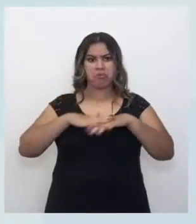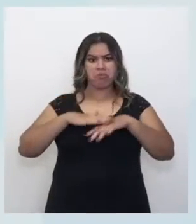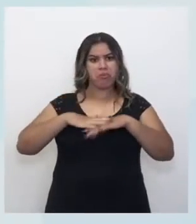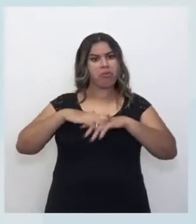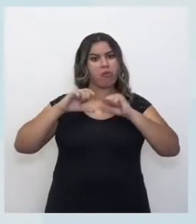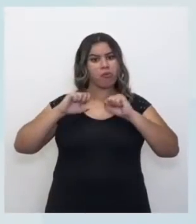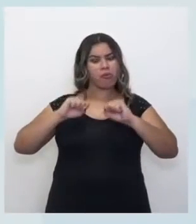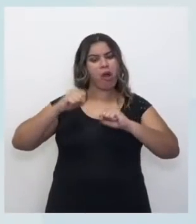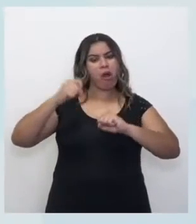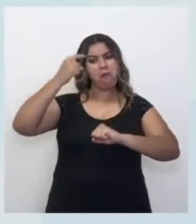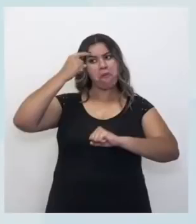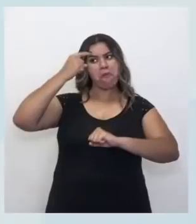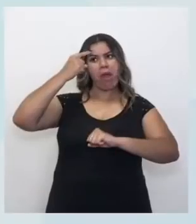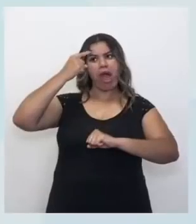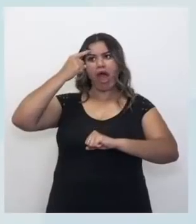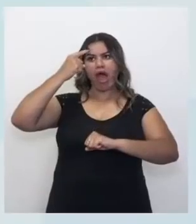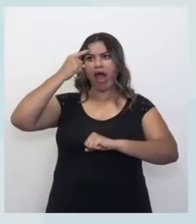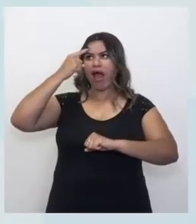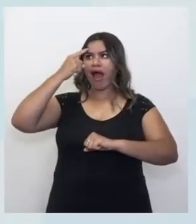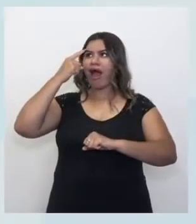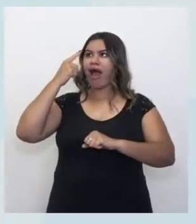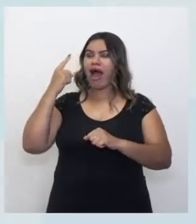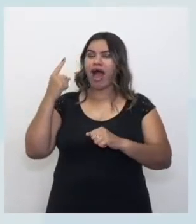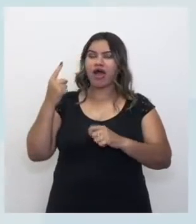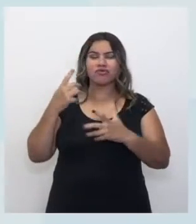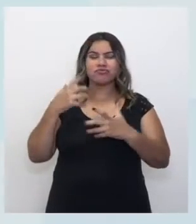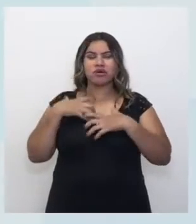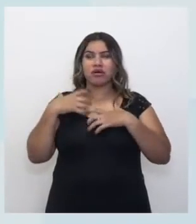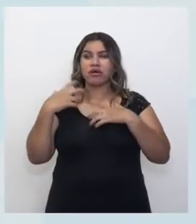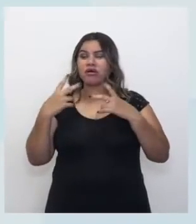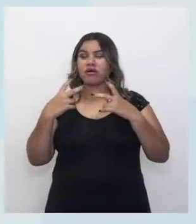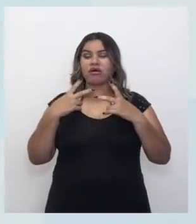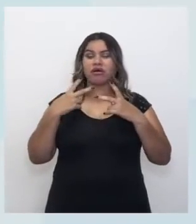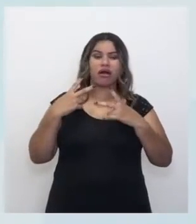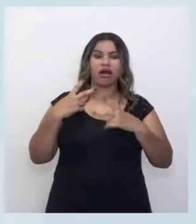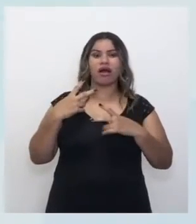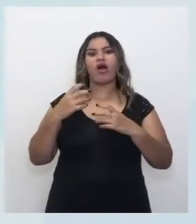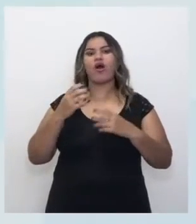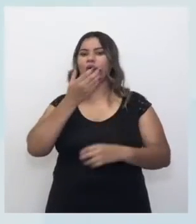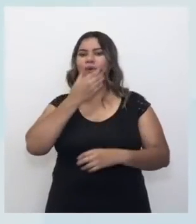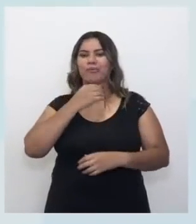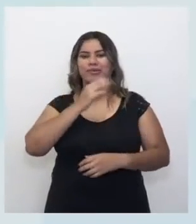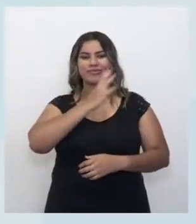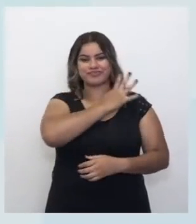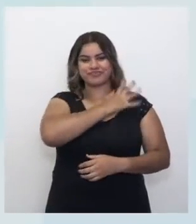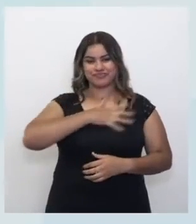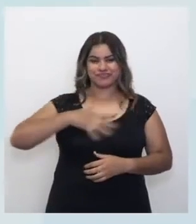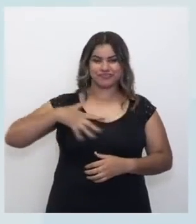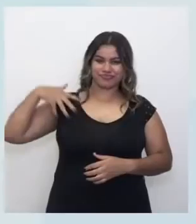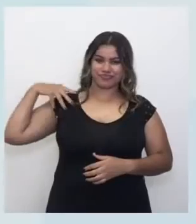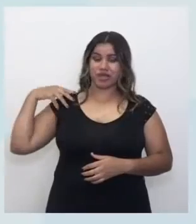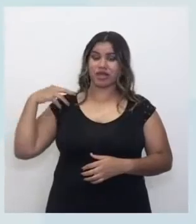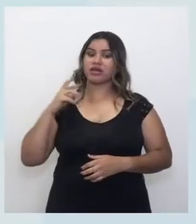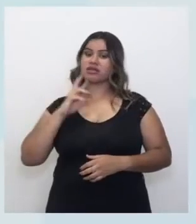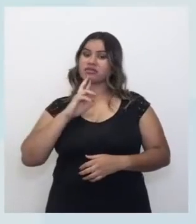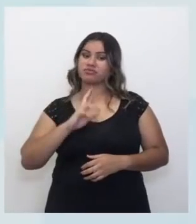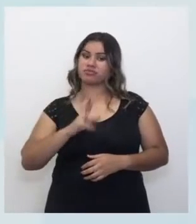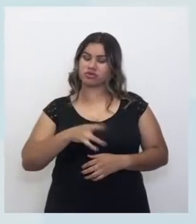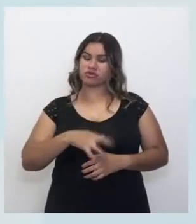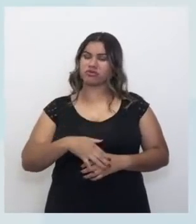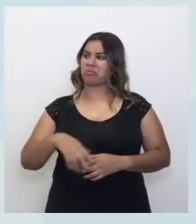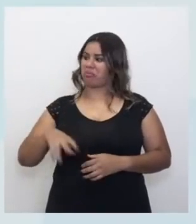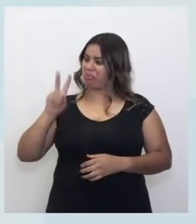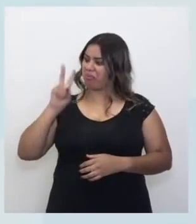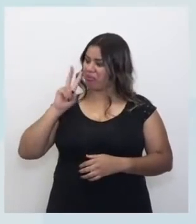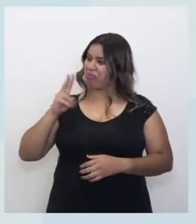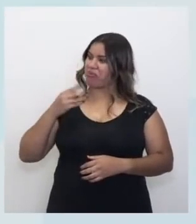de considerá-lo chego a ter vertigens. E aí o Sócrates, tão lindamente, né, responde: estou vendo,